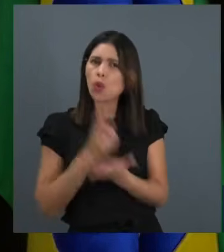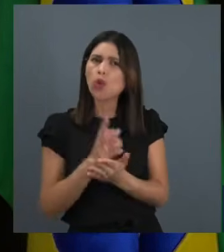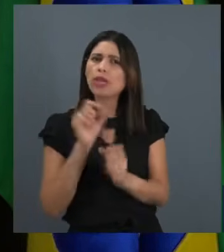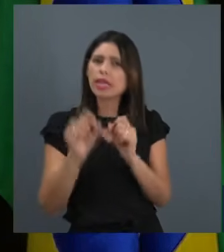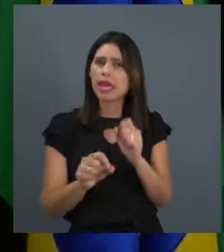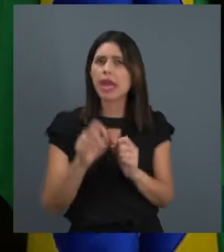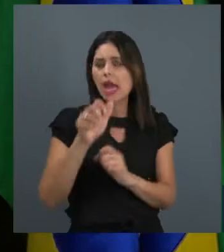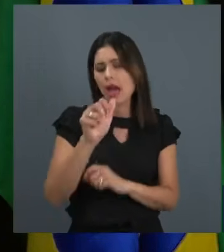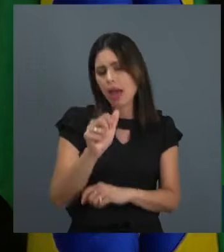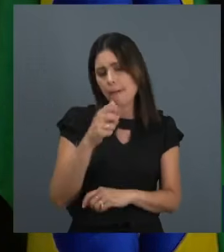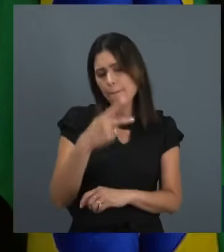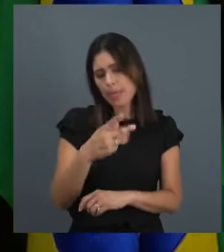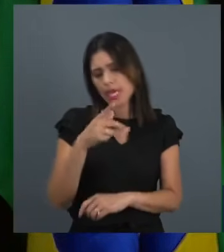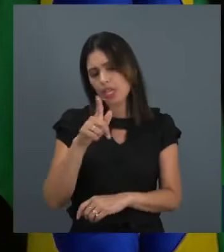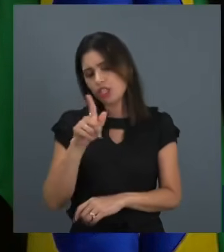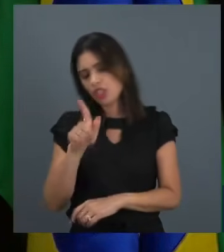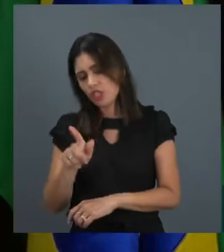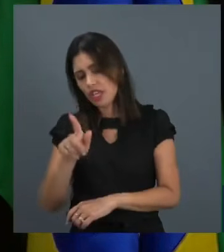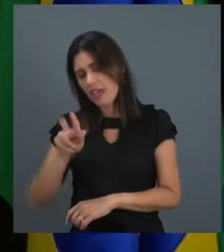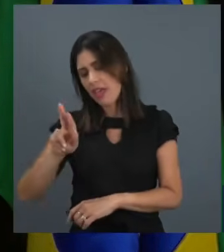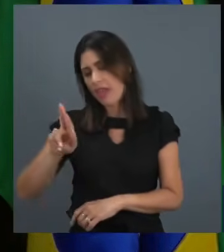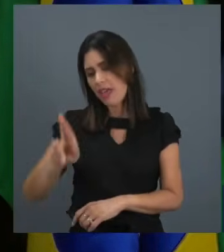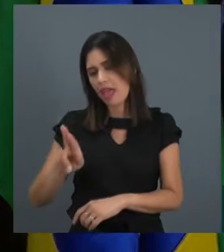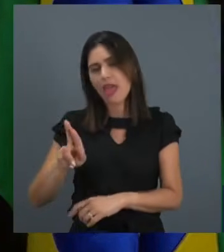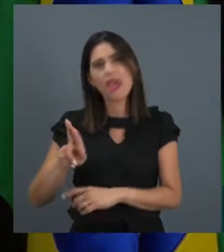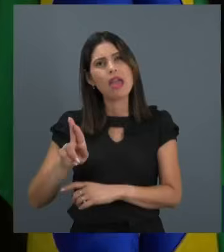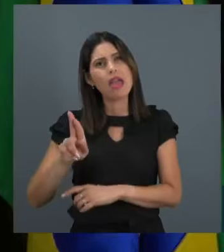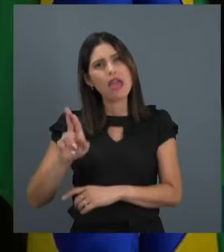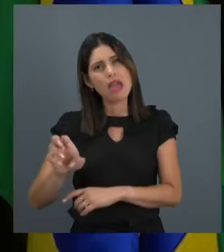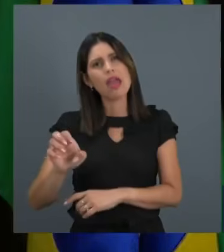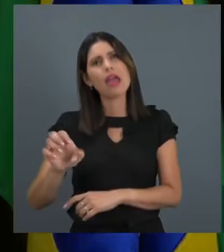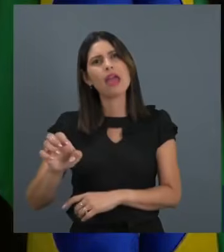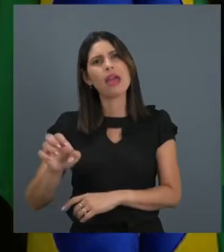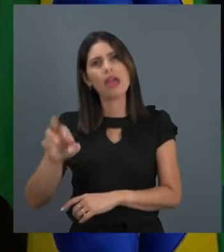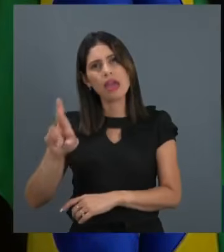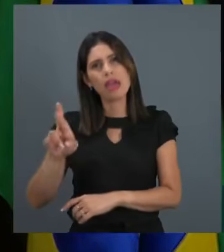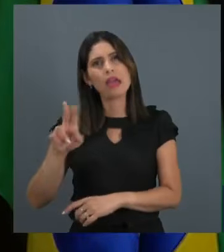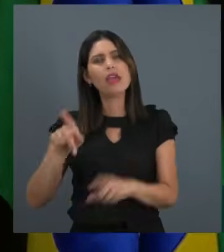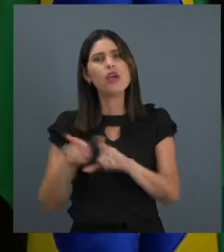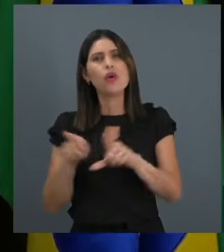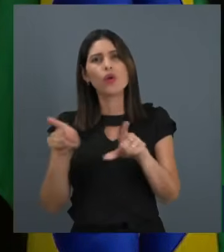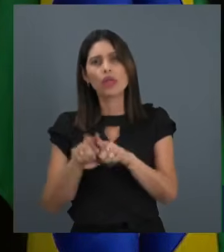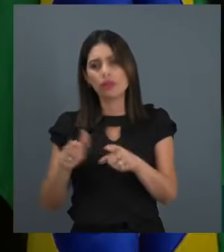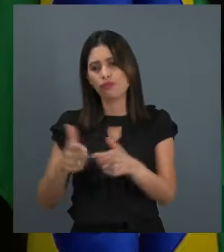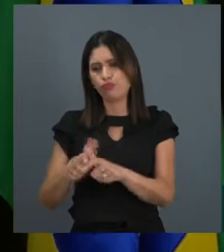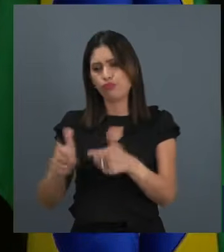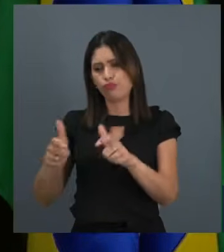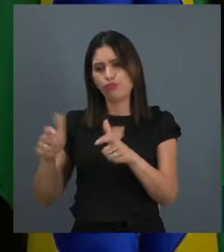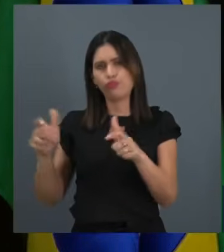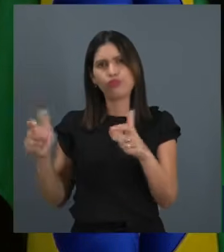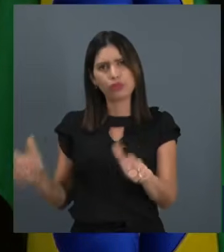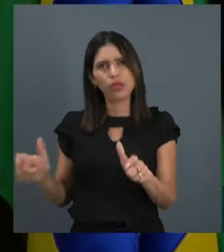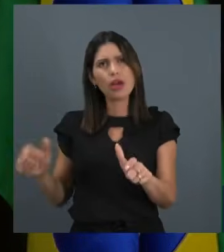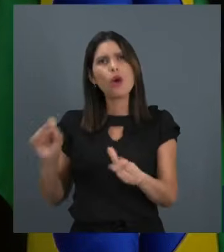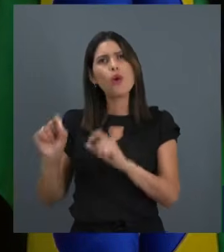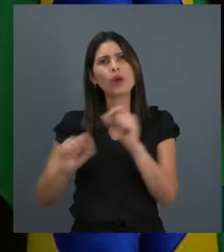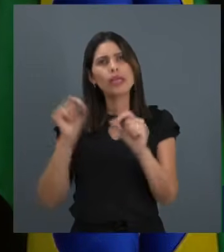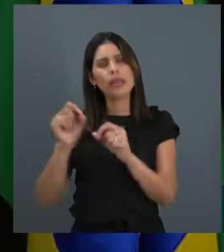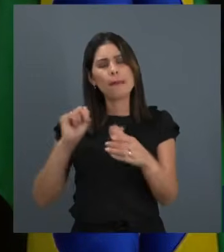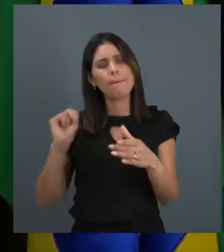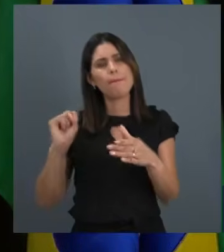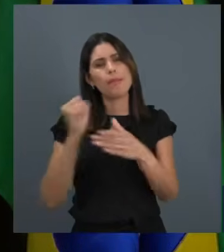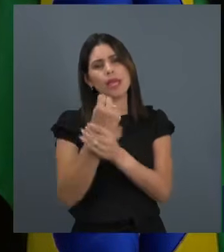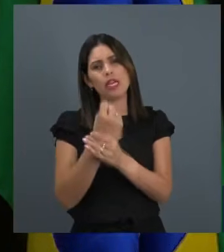da República, PGR, ter pedido a libertação da grande maioria dos brasileiros presos por falta